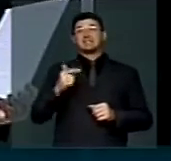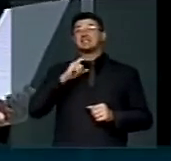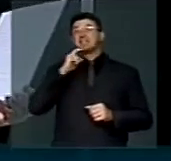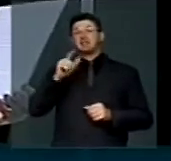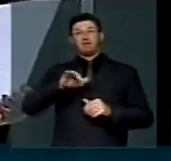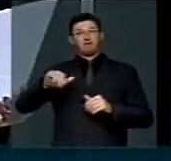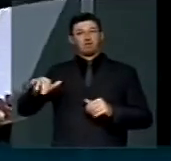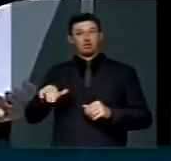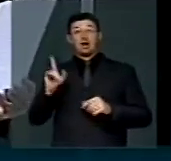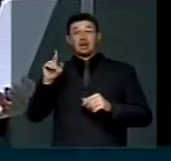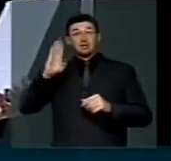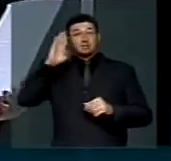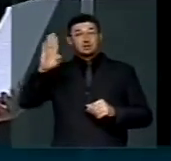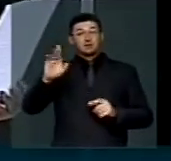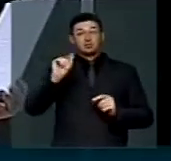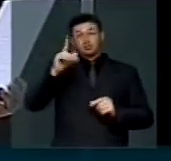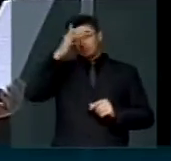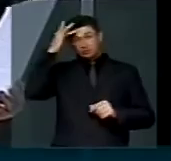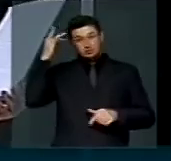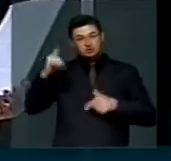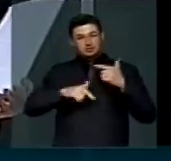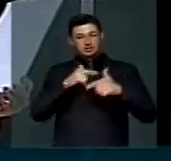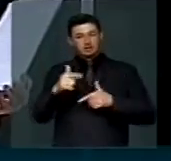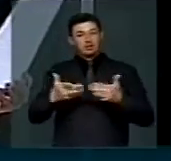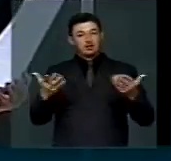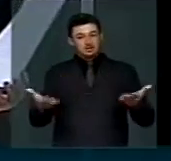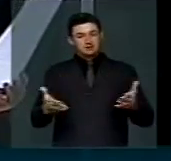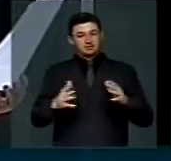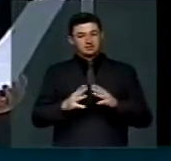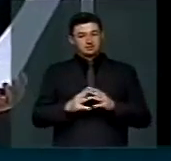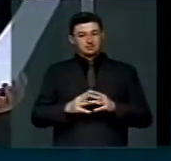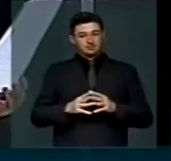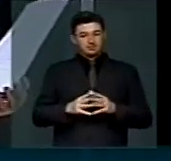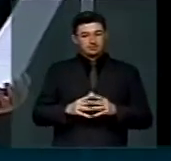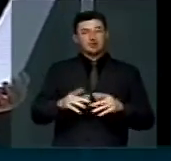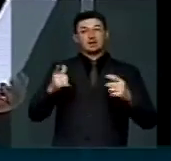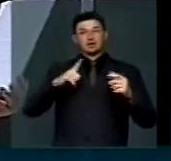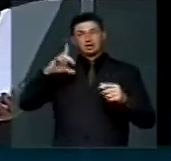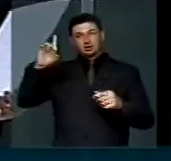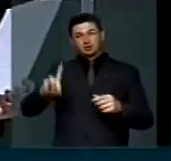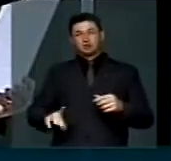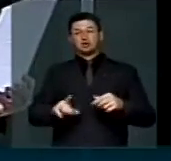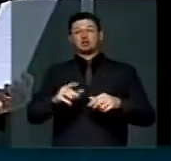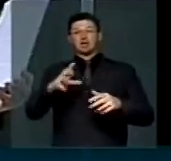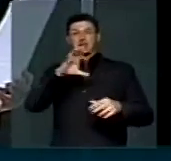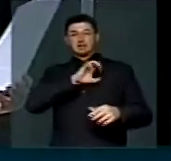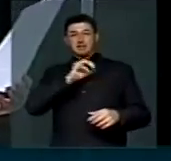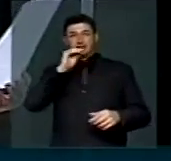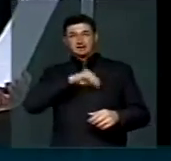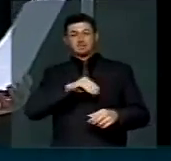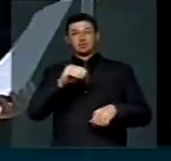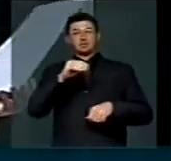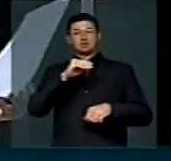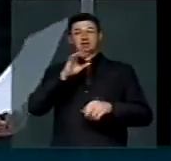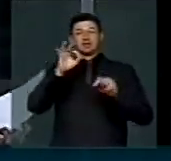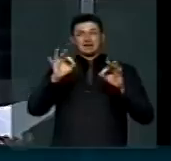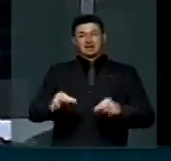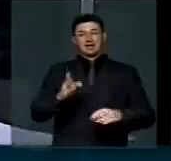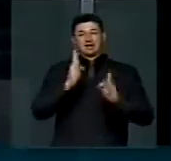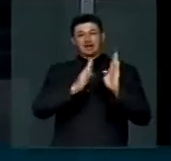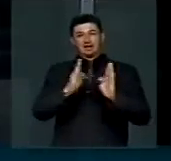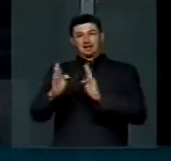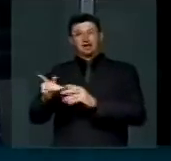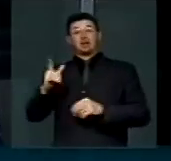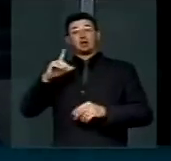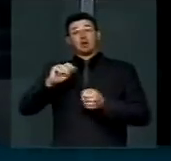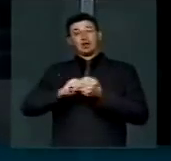São, sobretudo, trabalhadores e, como tal, têm direito a receber seus salários na data correta e os reajustes que lhe é de direito, e